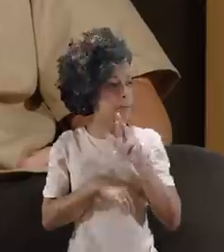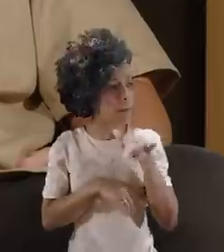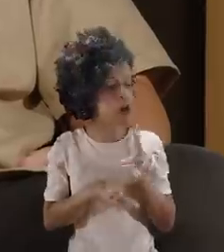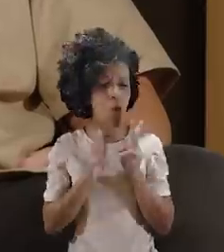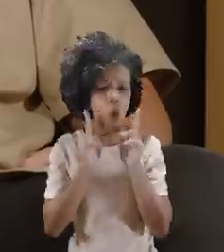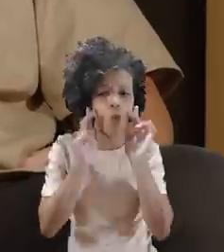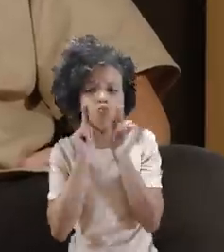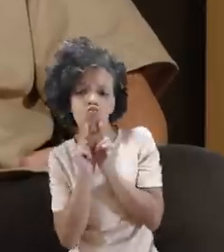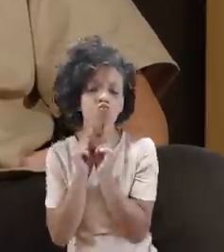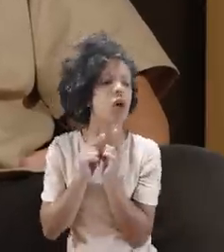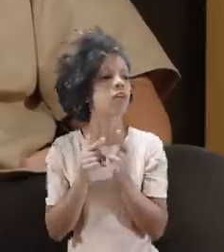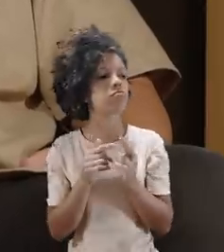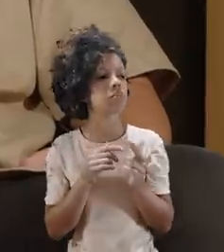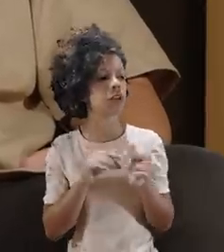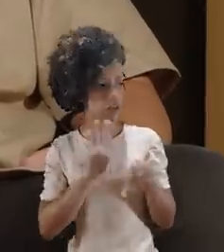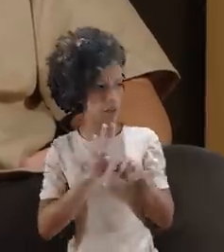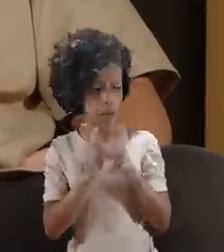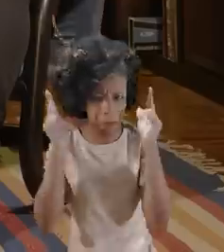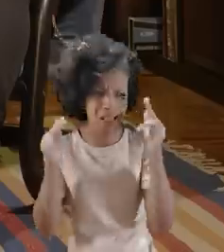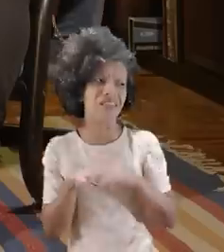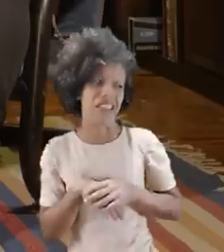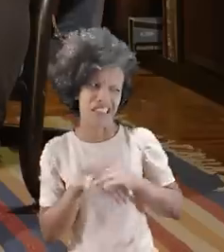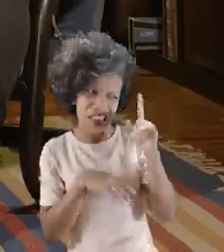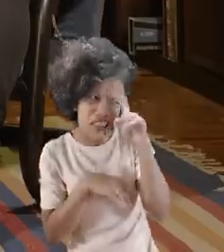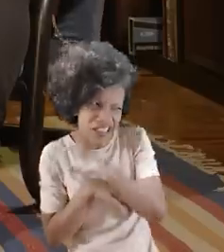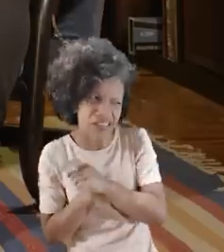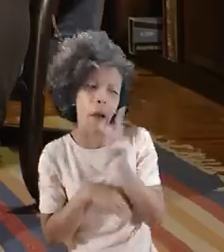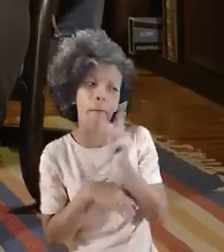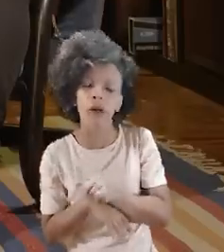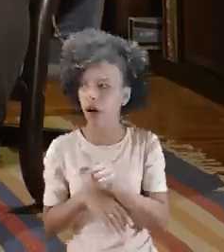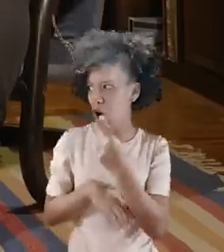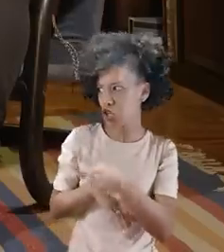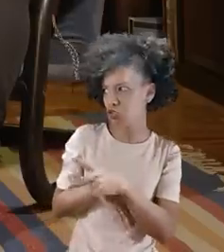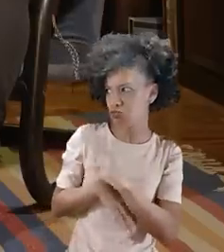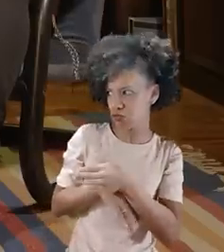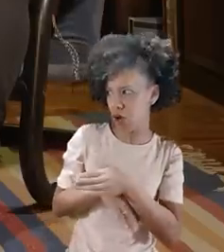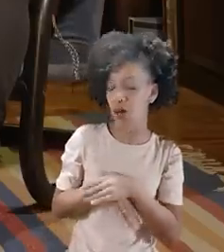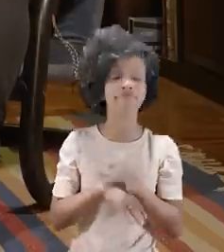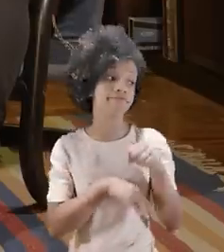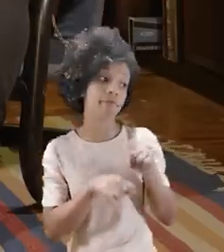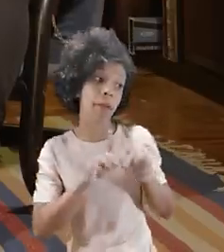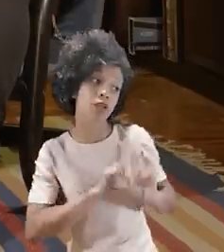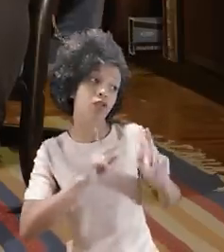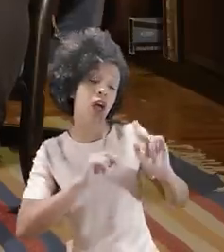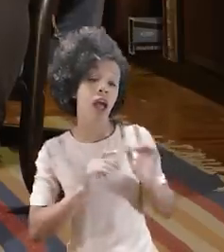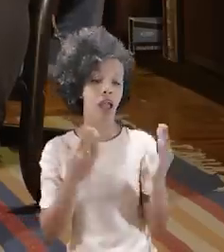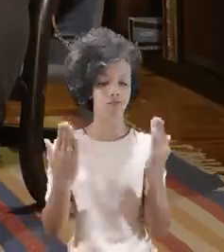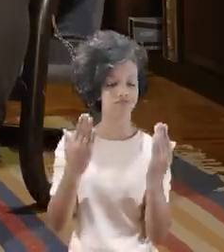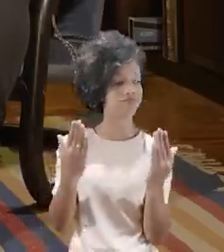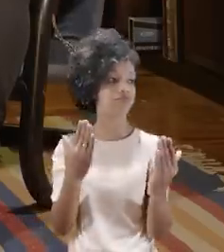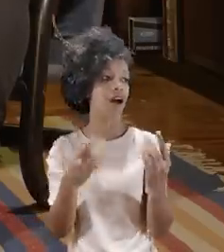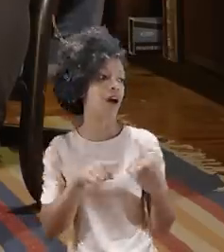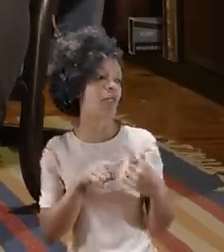por outro cabelo cara dá para cortar mas dá um trabalho da ponte Já cortou o seu cabelo já e qual que é o qual que é o diferencial as uma diferença da